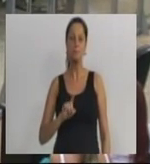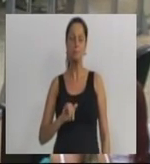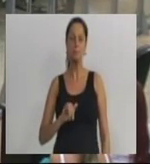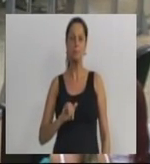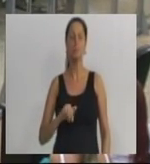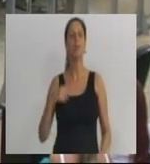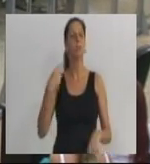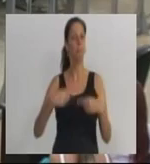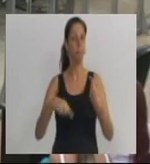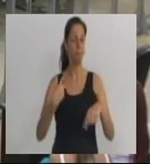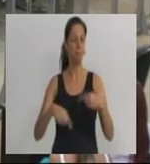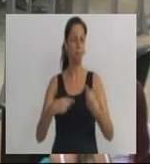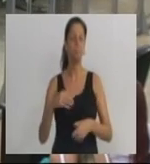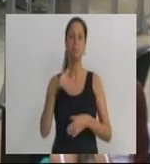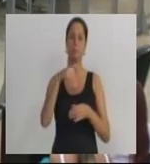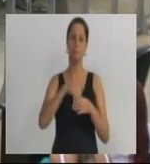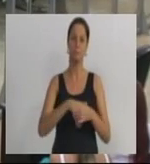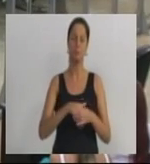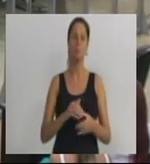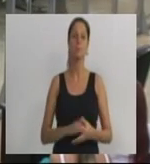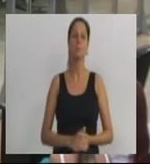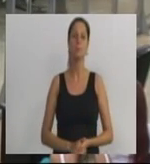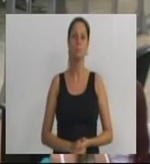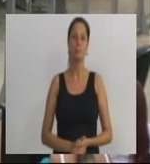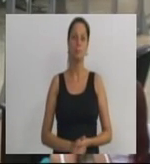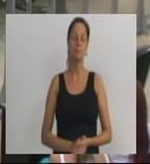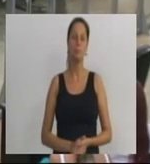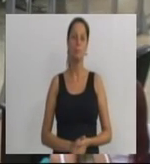sua. Em discussão? Em votação.